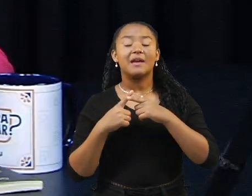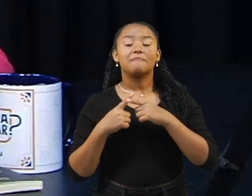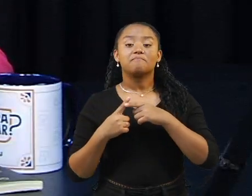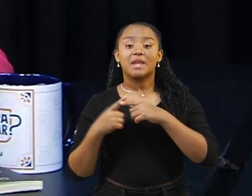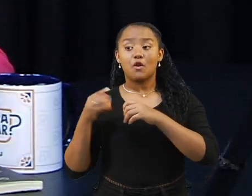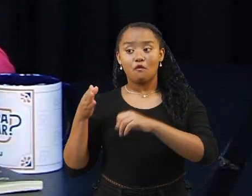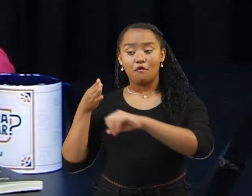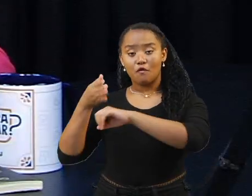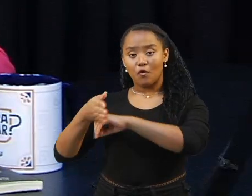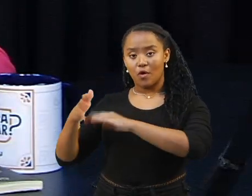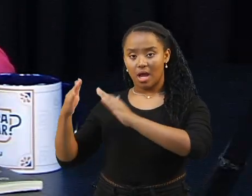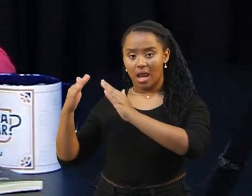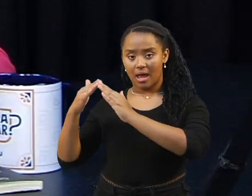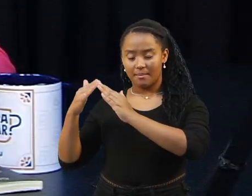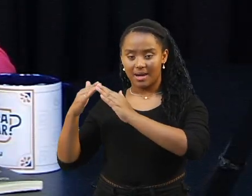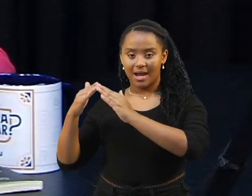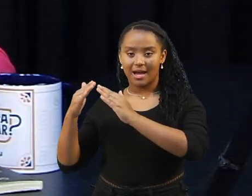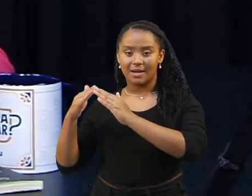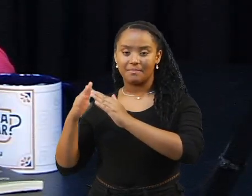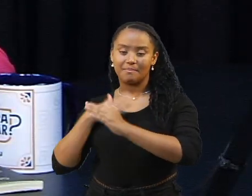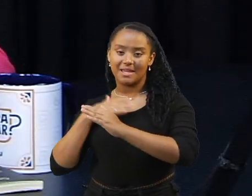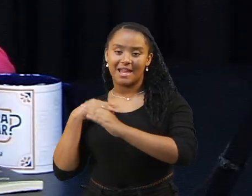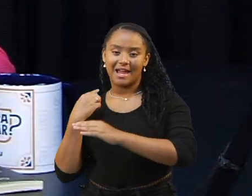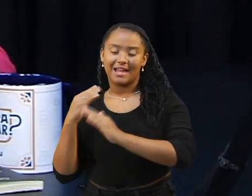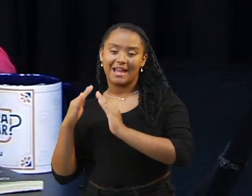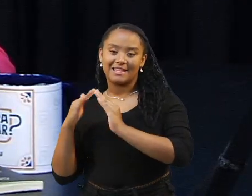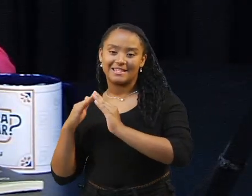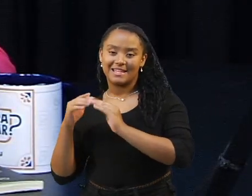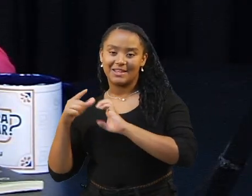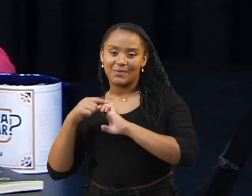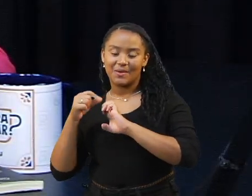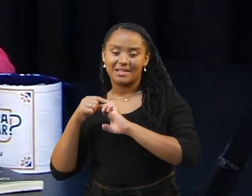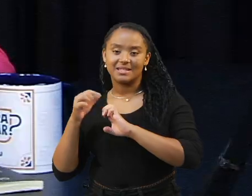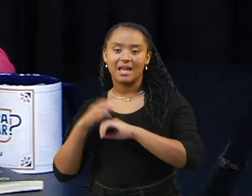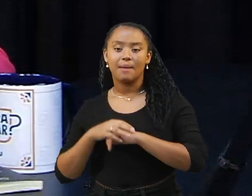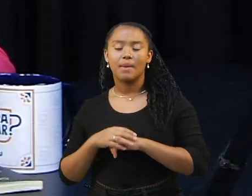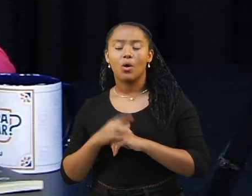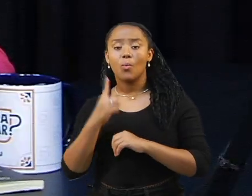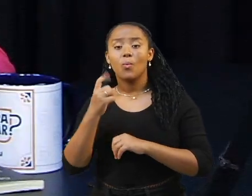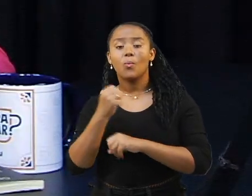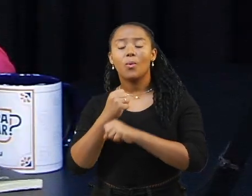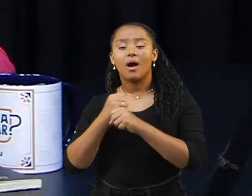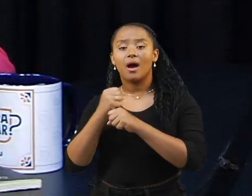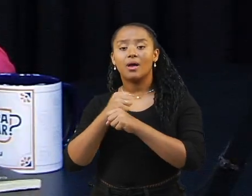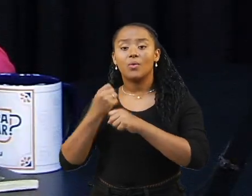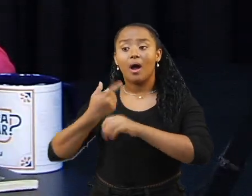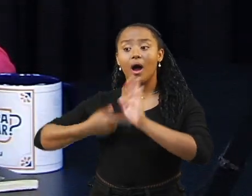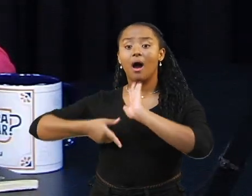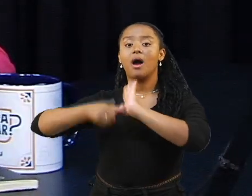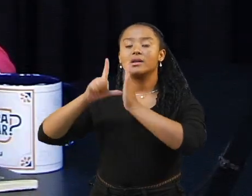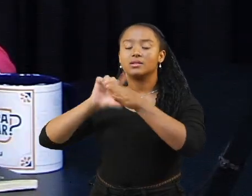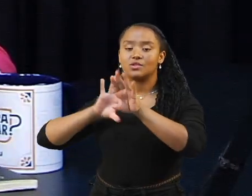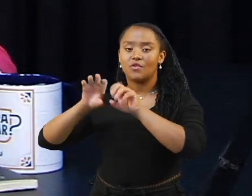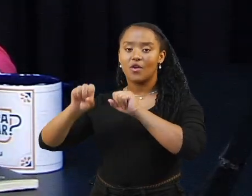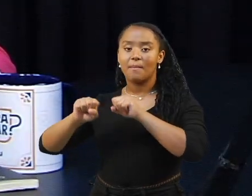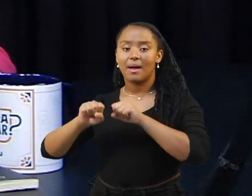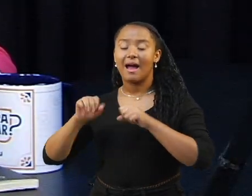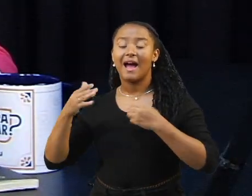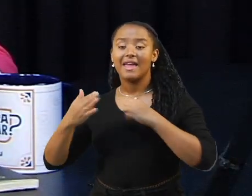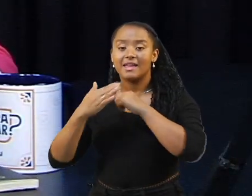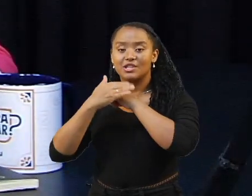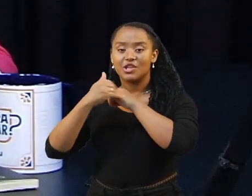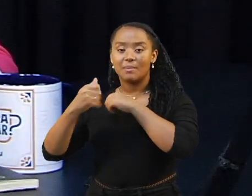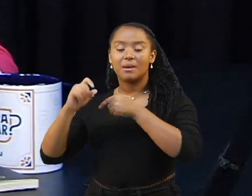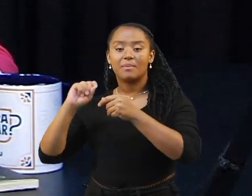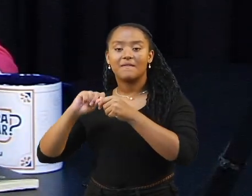antes de formar. 1 ano antes de formar. Aí nos chamaram para fazer um teste, para a gente ver se podia ou não